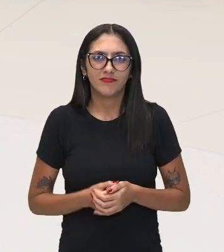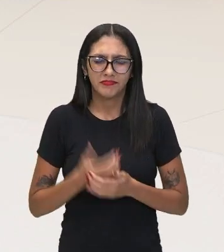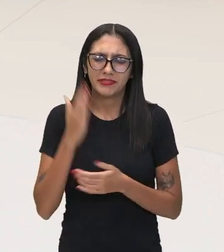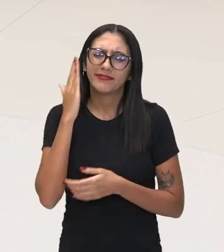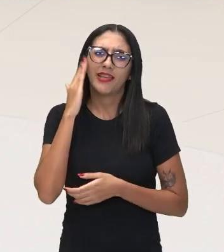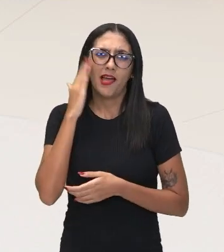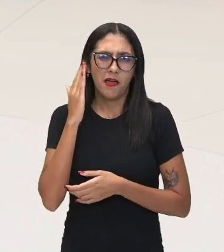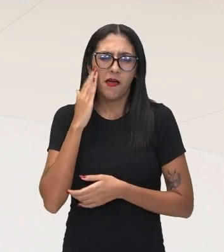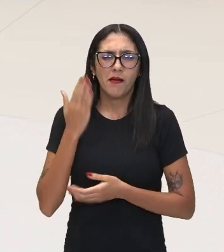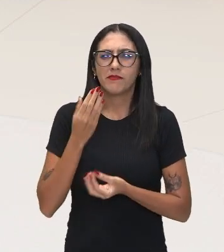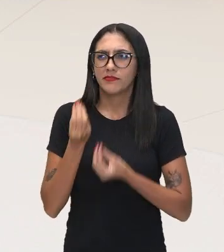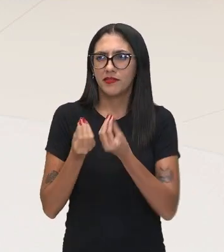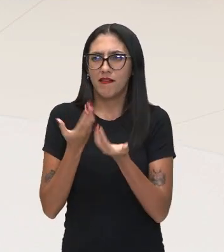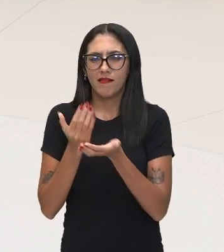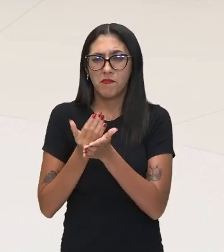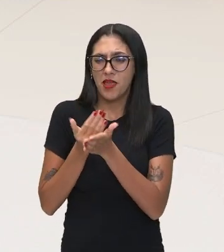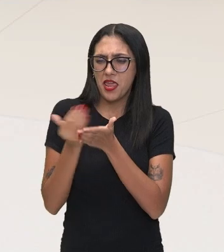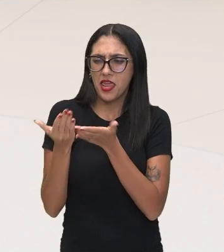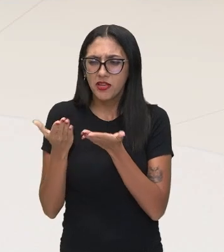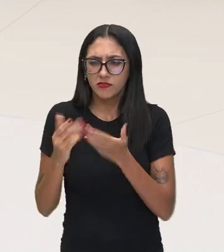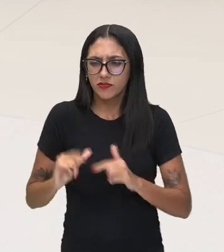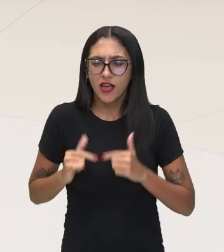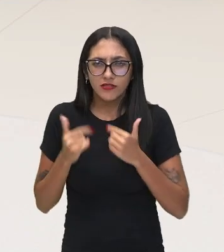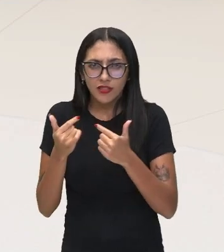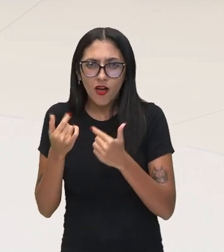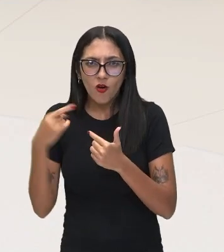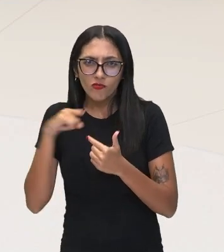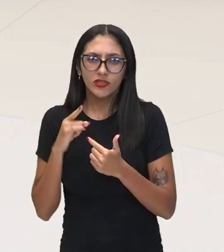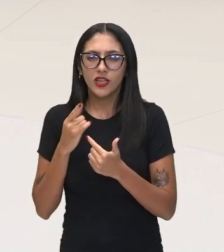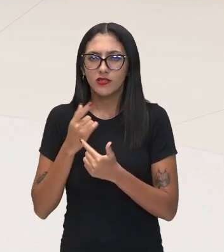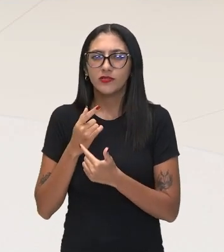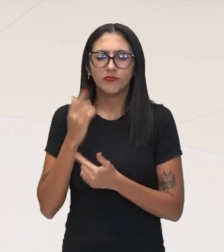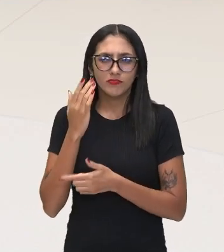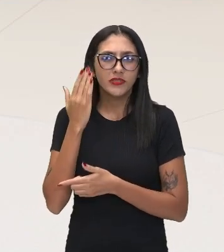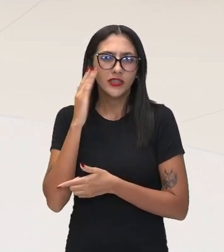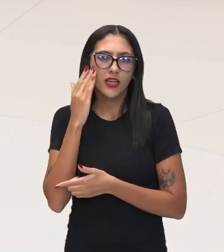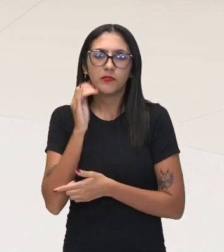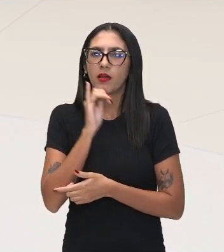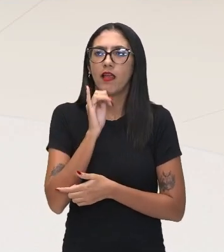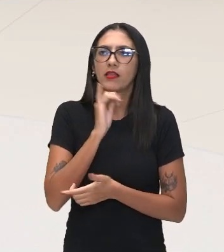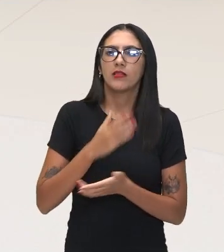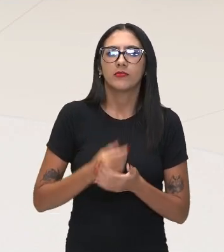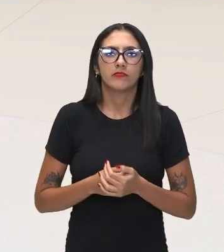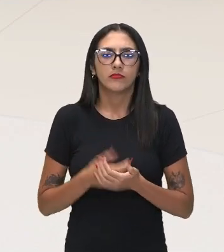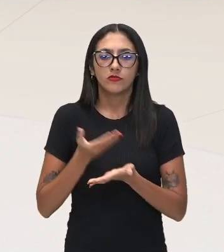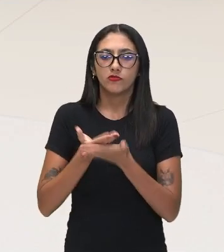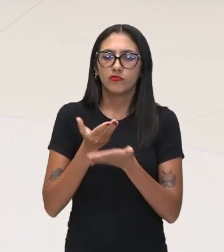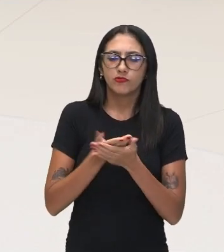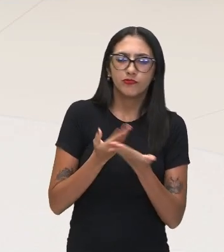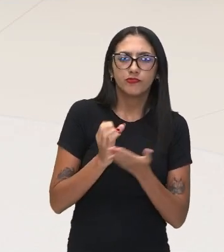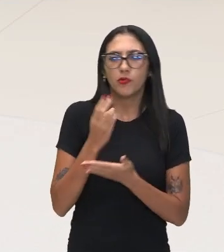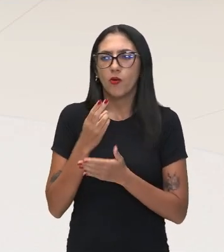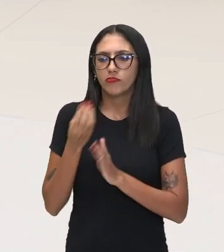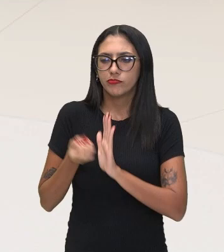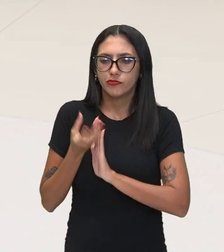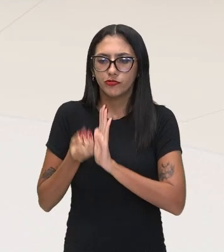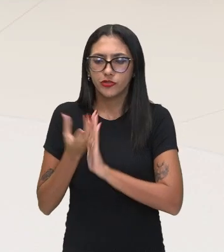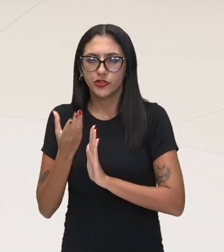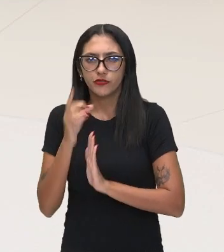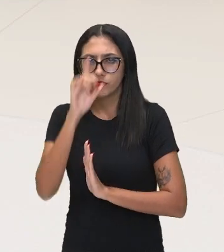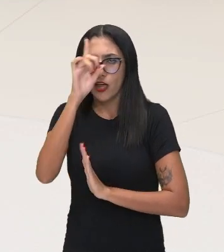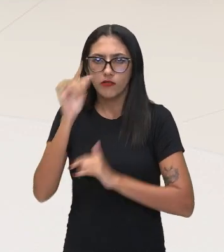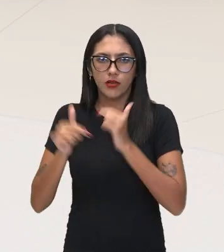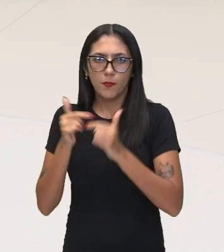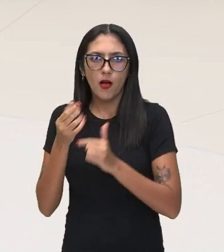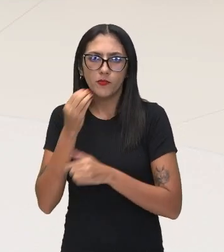né, de situação que você vai passar, aí seja no estudo, ou seja no empreendimento, a gente tem certeza de